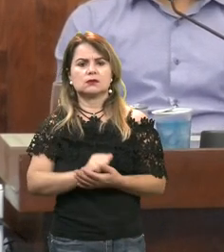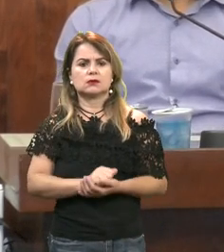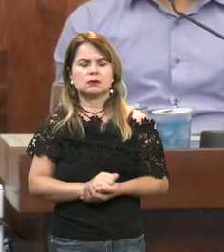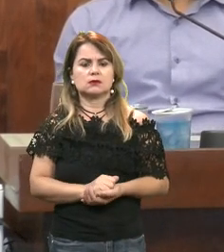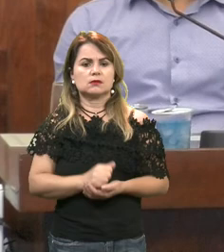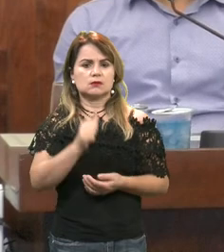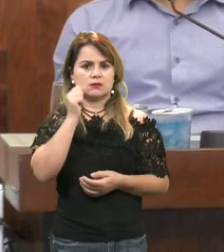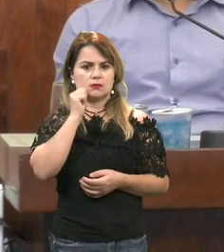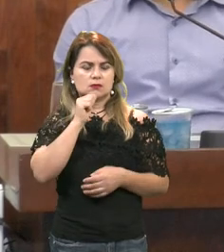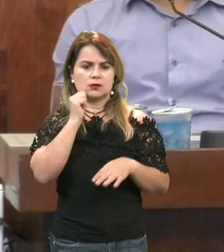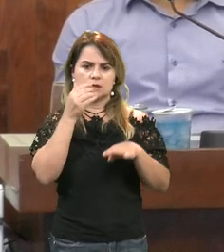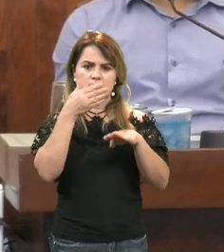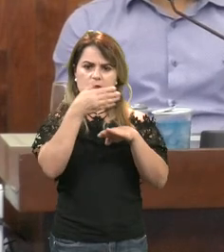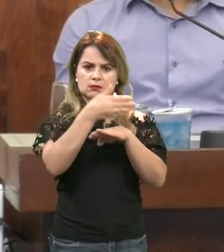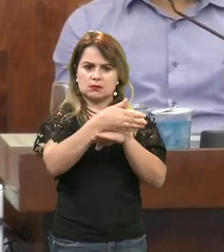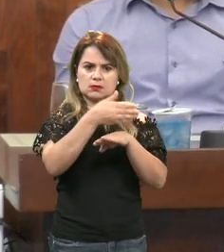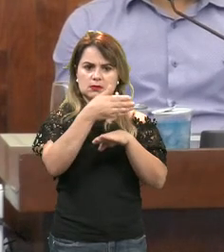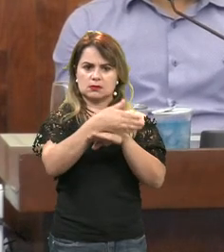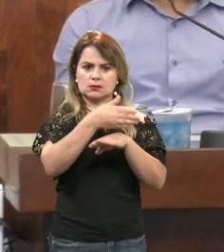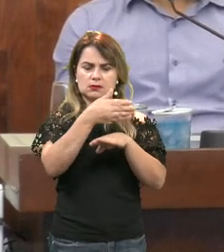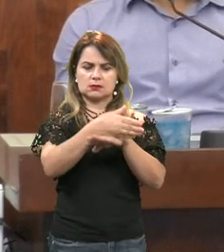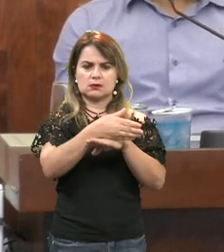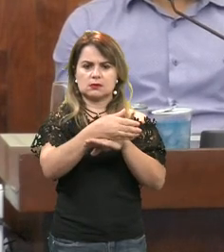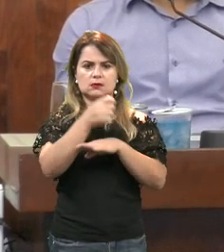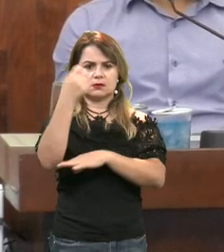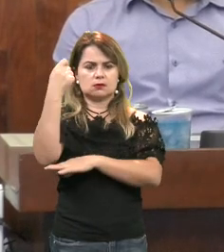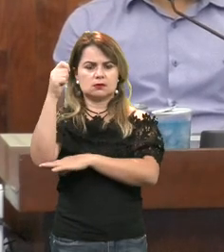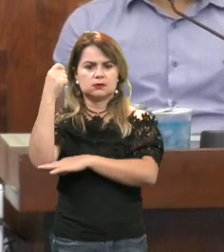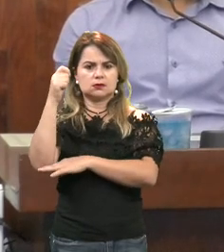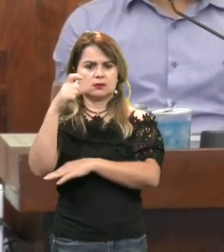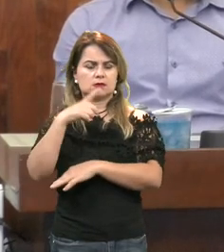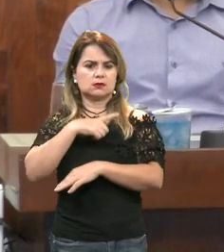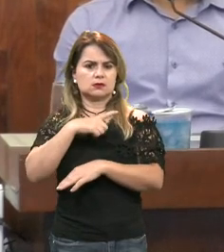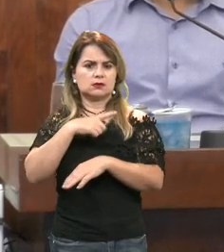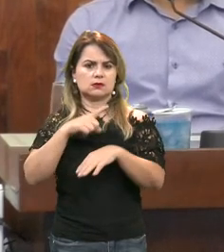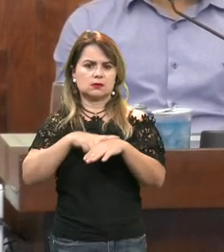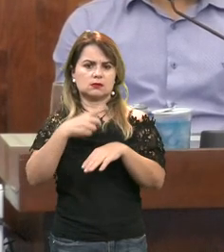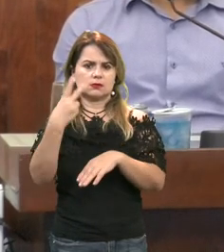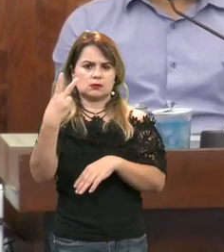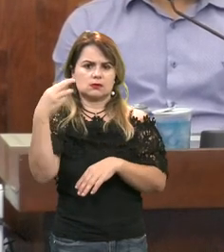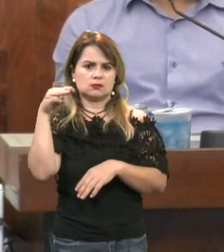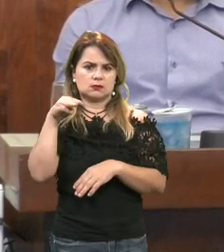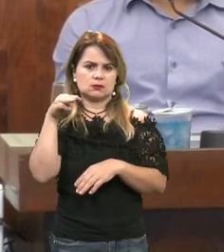é participante da Malele, que tem 2 minutos para formular a sua pergunta.